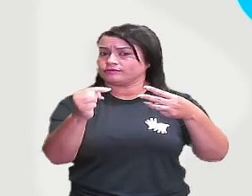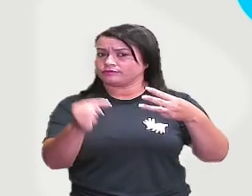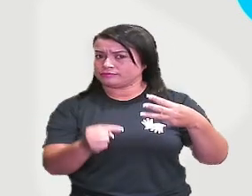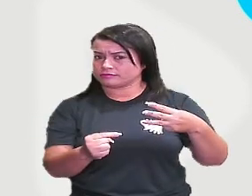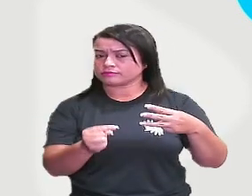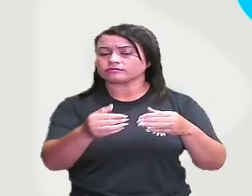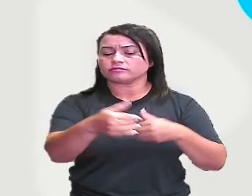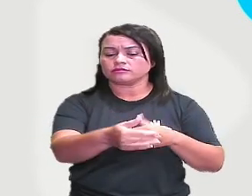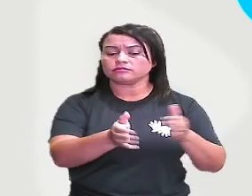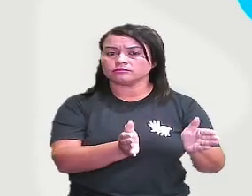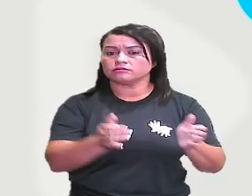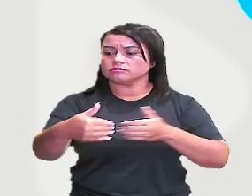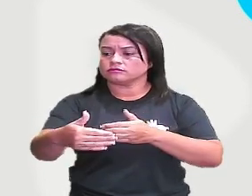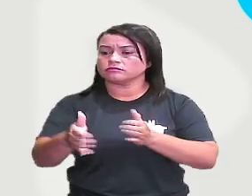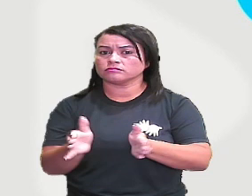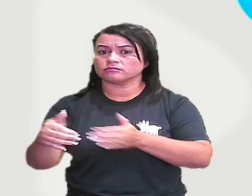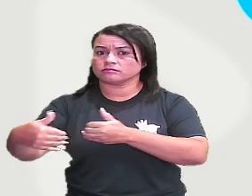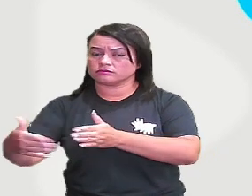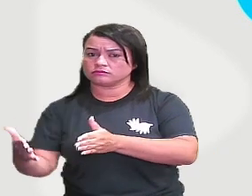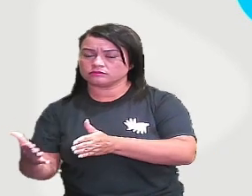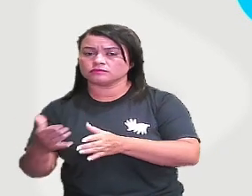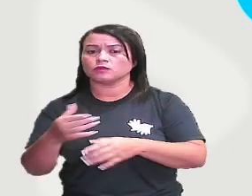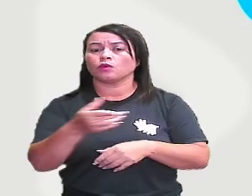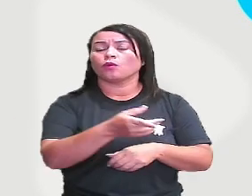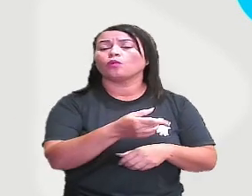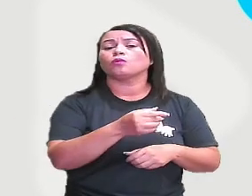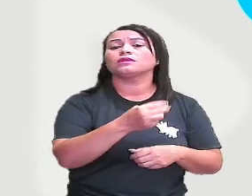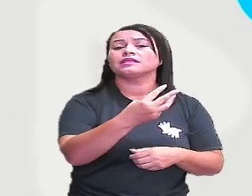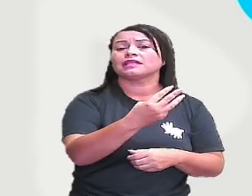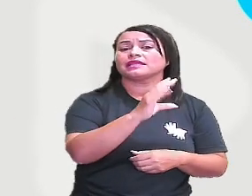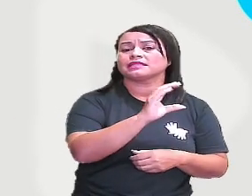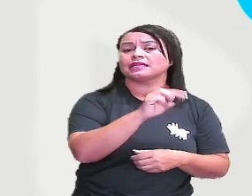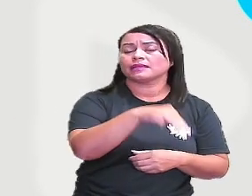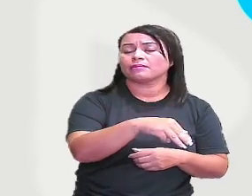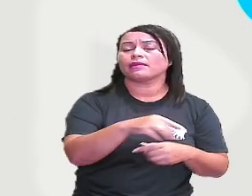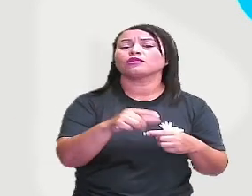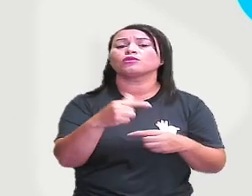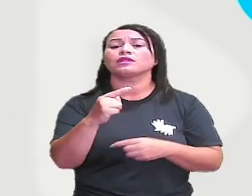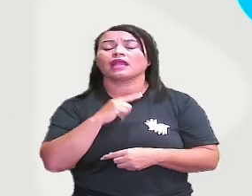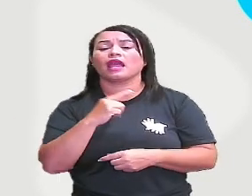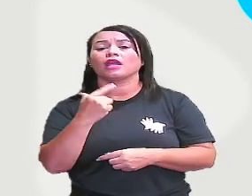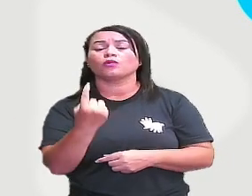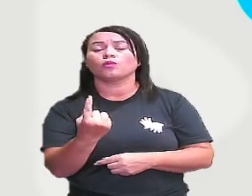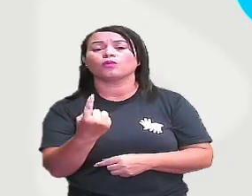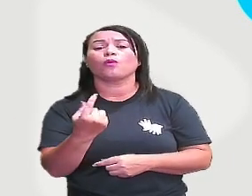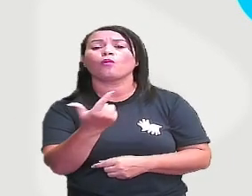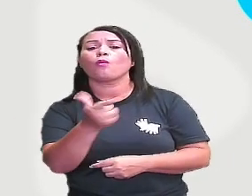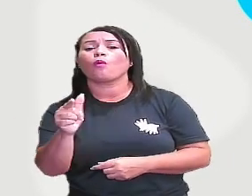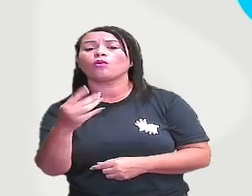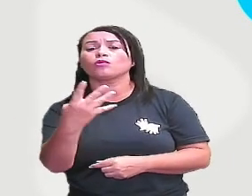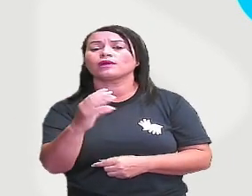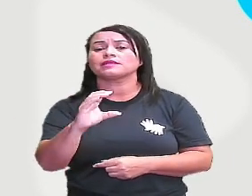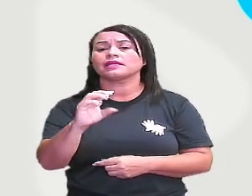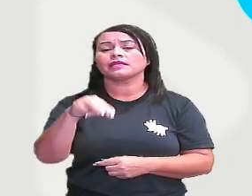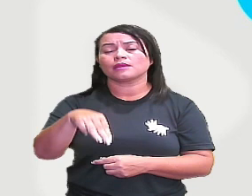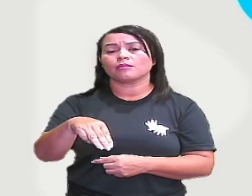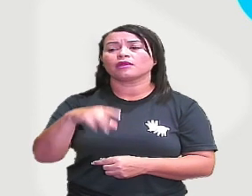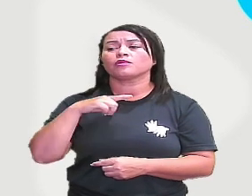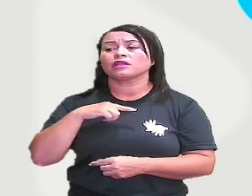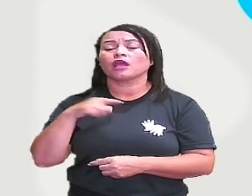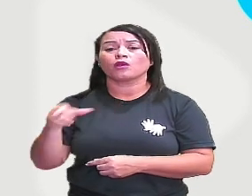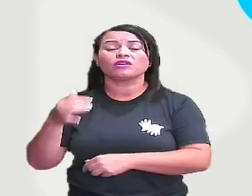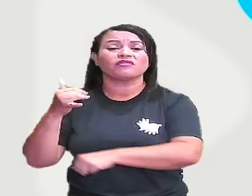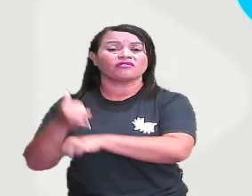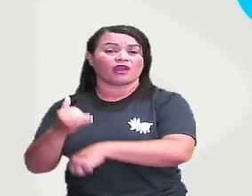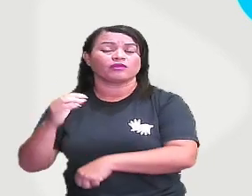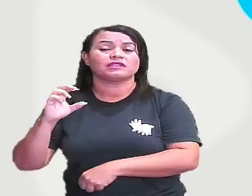um cubo de cobre de aresta de 3 centímetros, um cubo de alumínio de aresta de 4 centímetros e um cubo de ferro